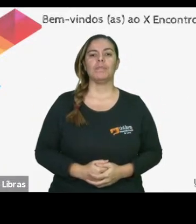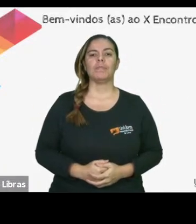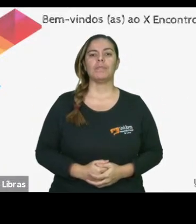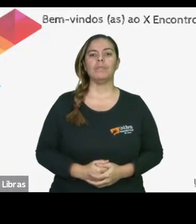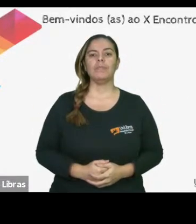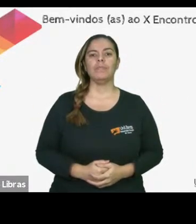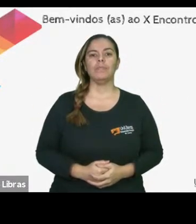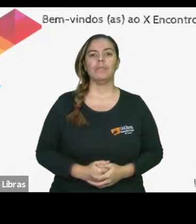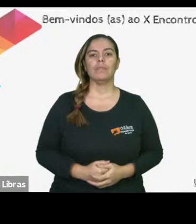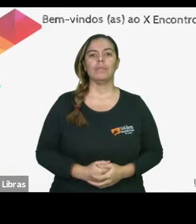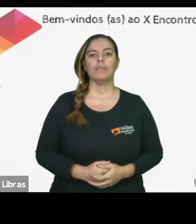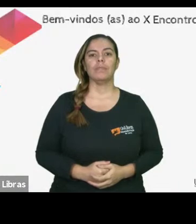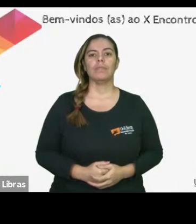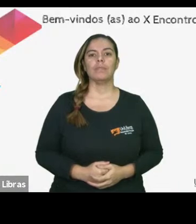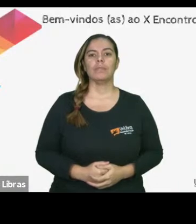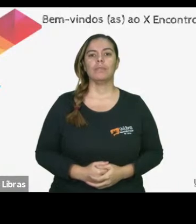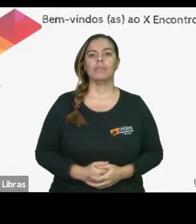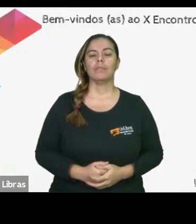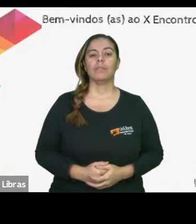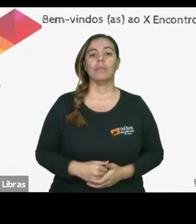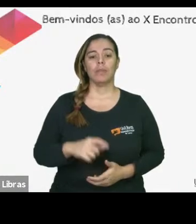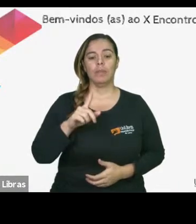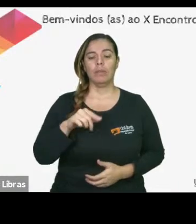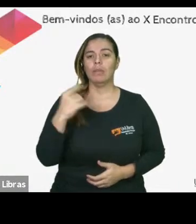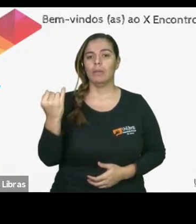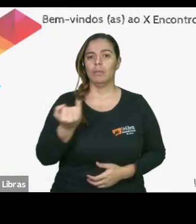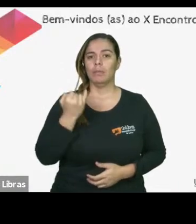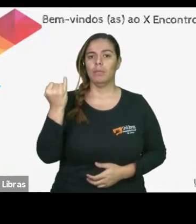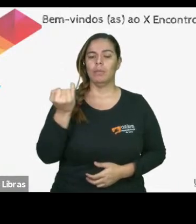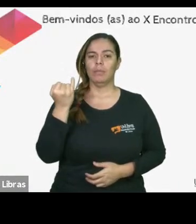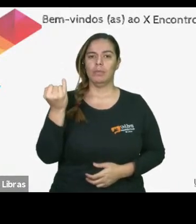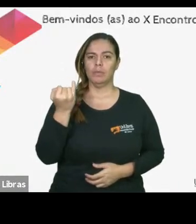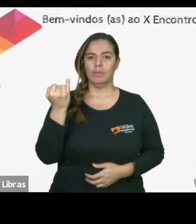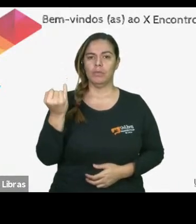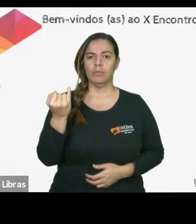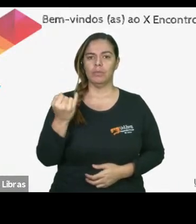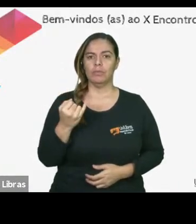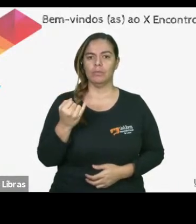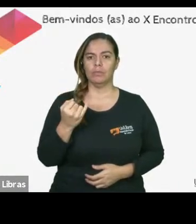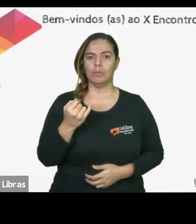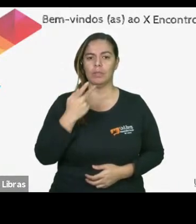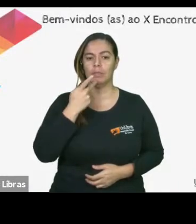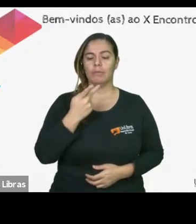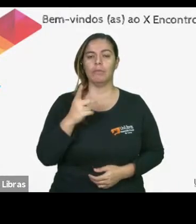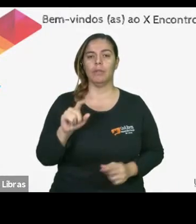eu considero extremamente importante. Ele diz